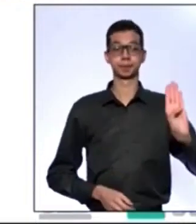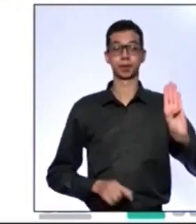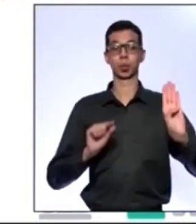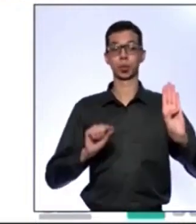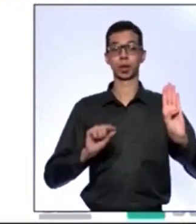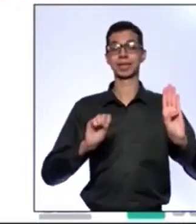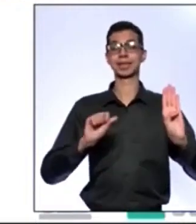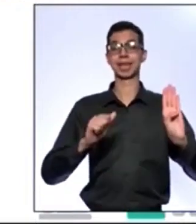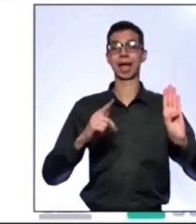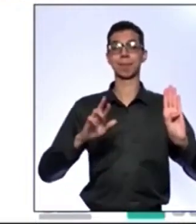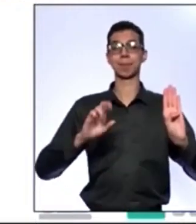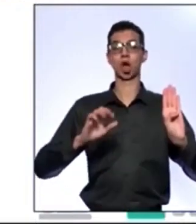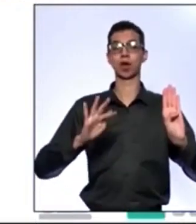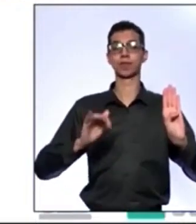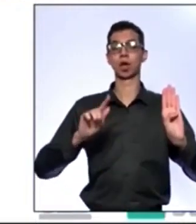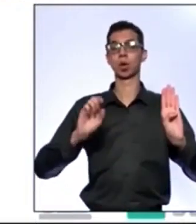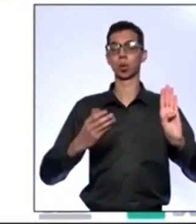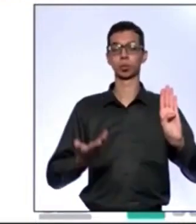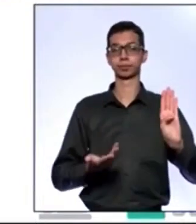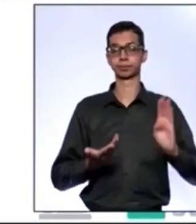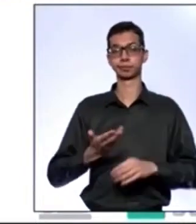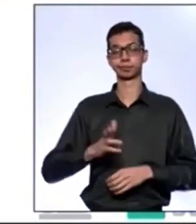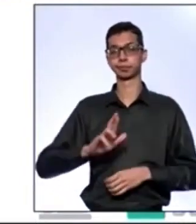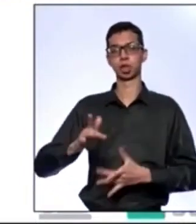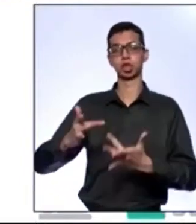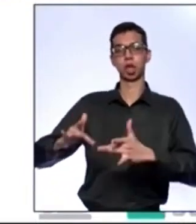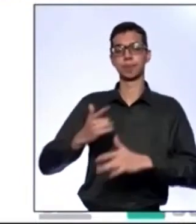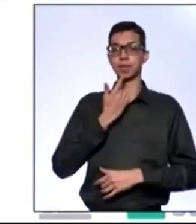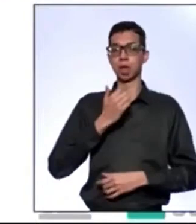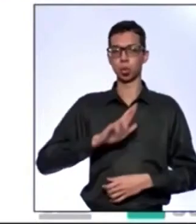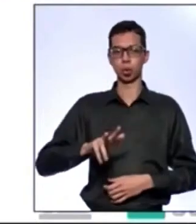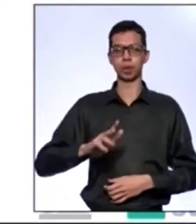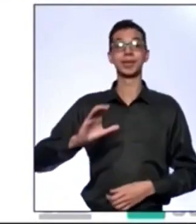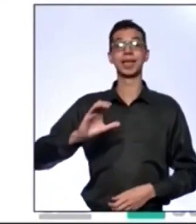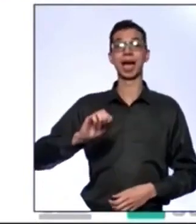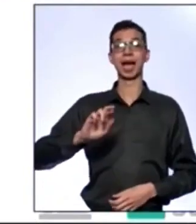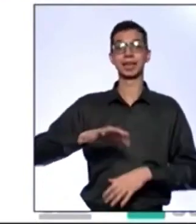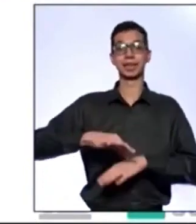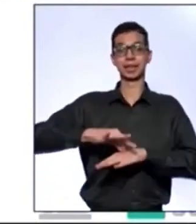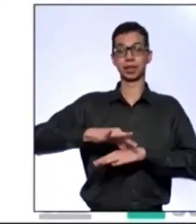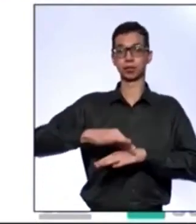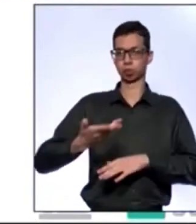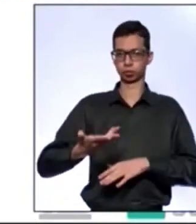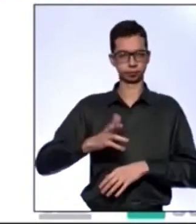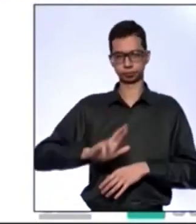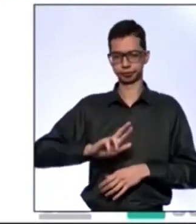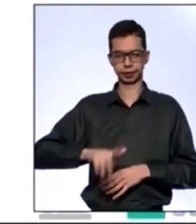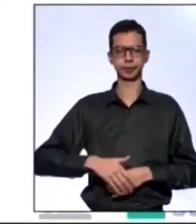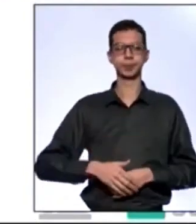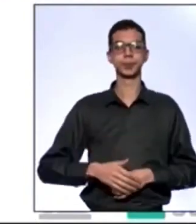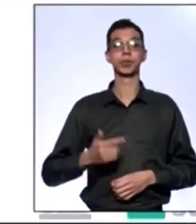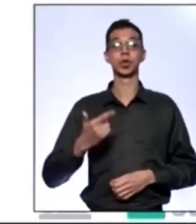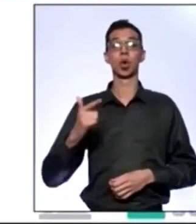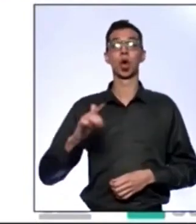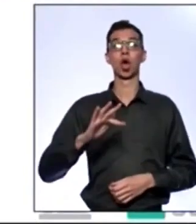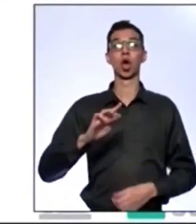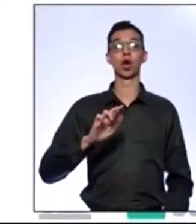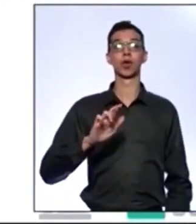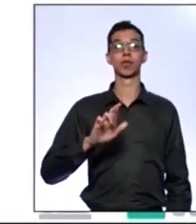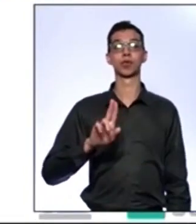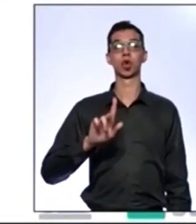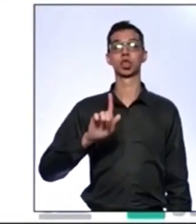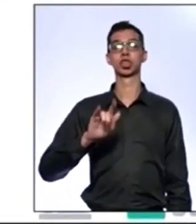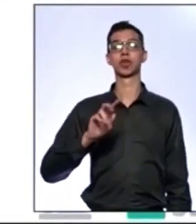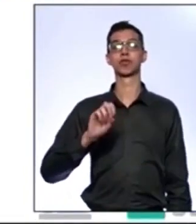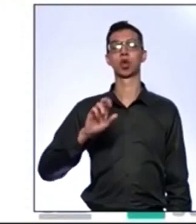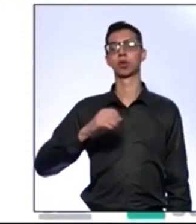sangue. Pássaros carnívoros comem carne, não. Morcegos frugívoros comem frutos, também não. Então,